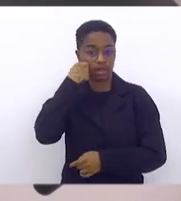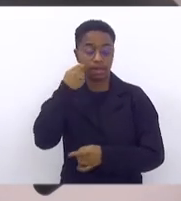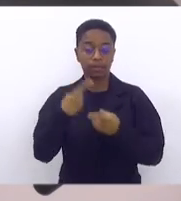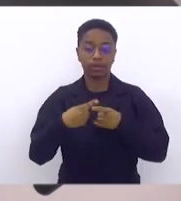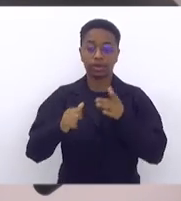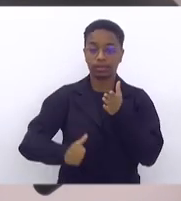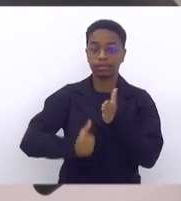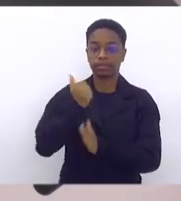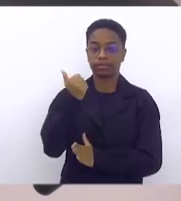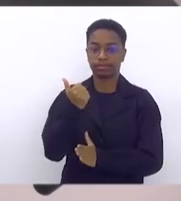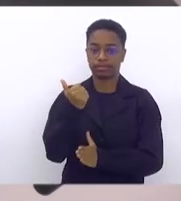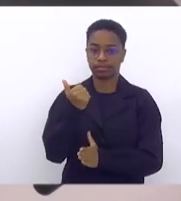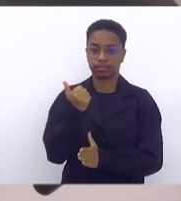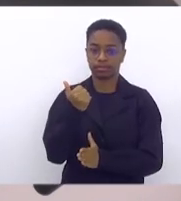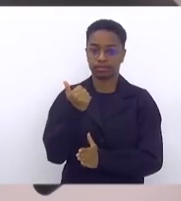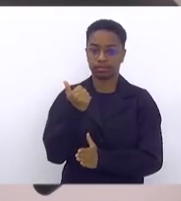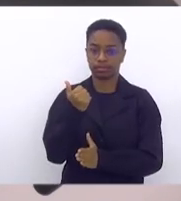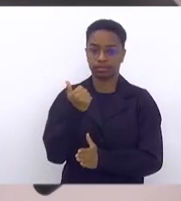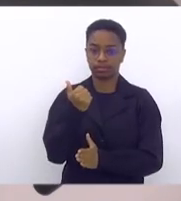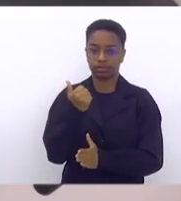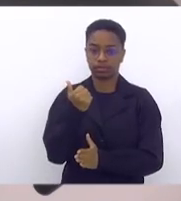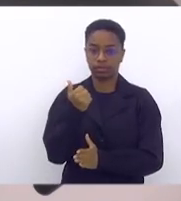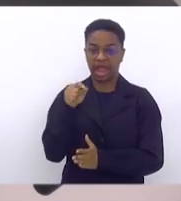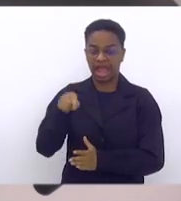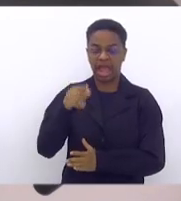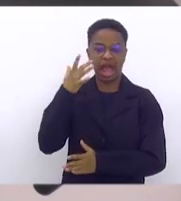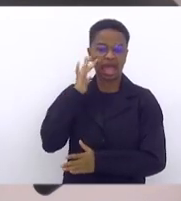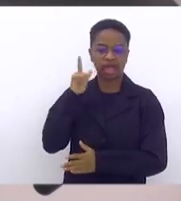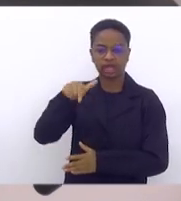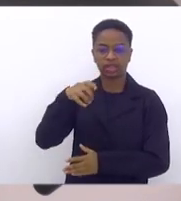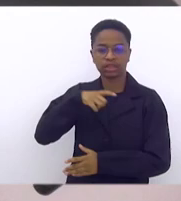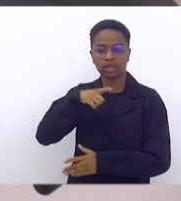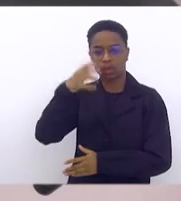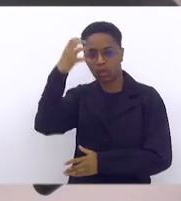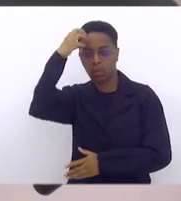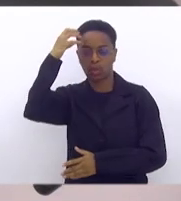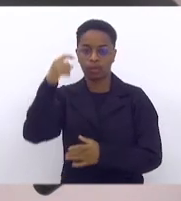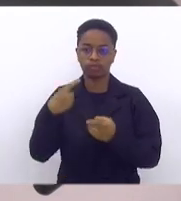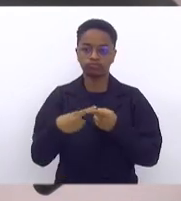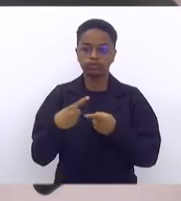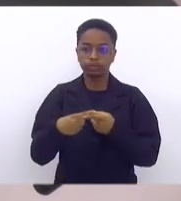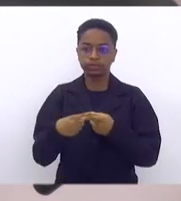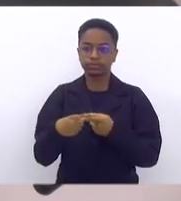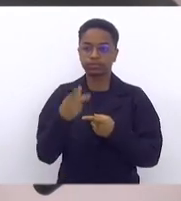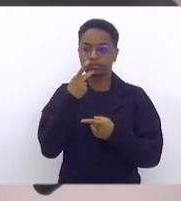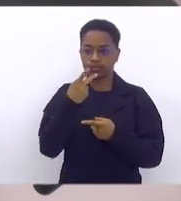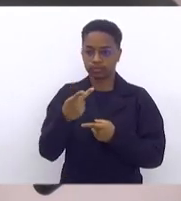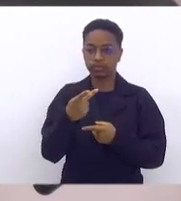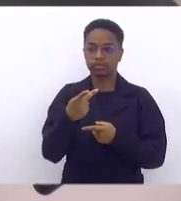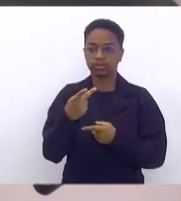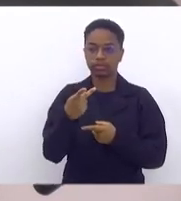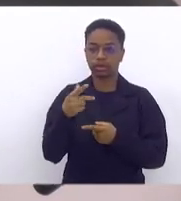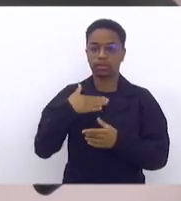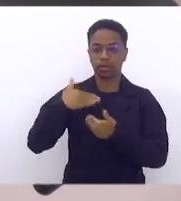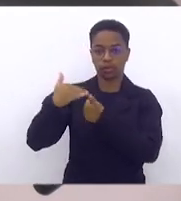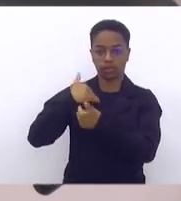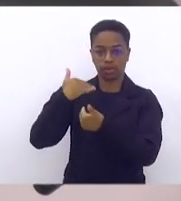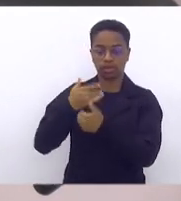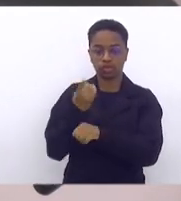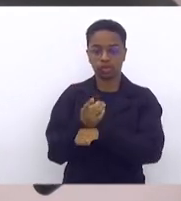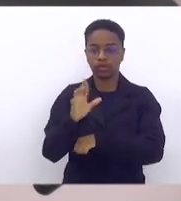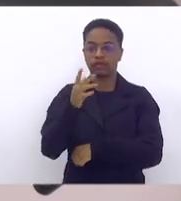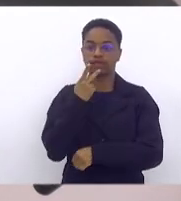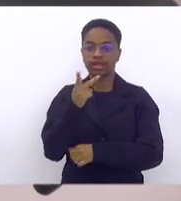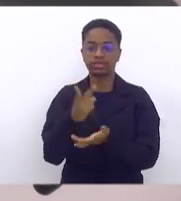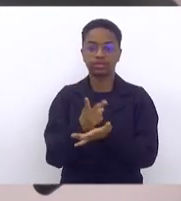foram ali, de primeira, considerados culpados, né? Porque me fala muito isso o Pedro Heitor, que é meu orientador no doutorado aqui, ele sempre